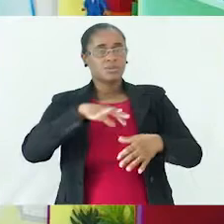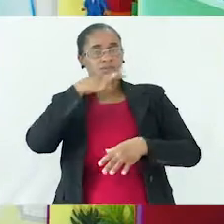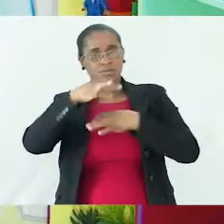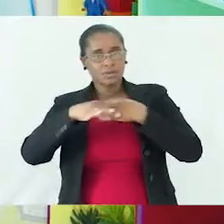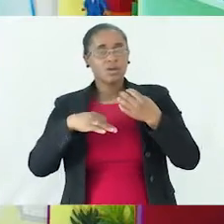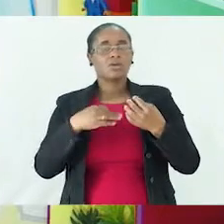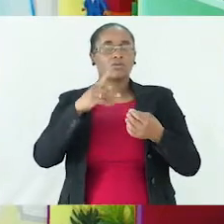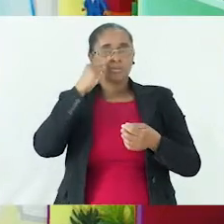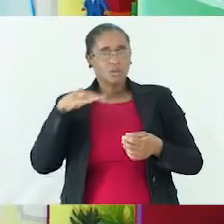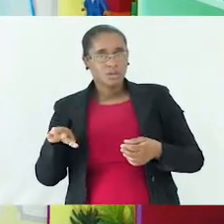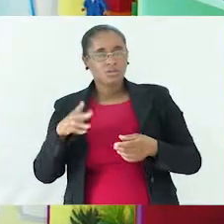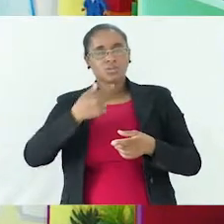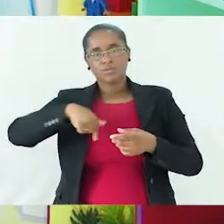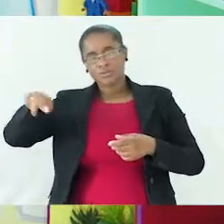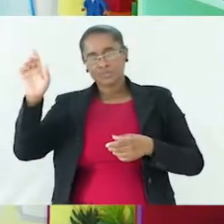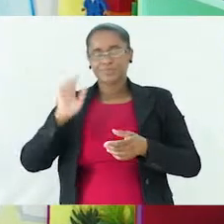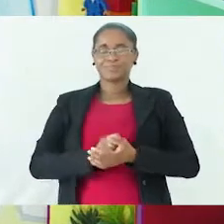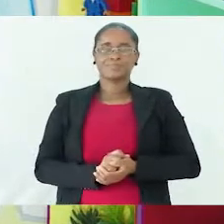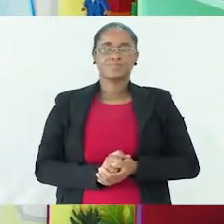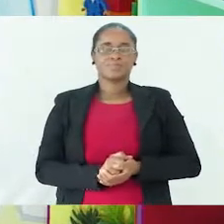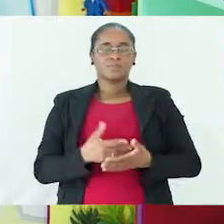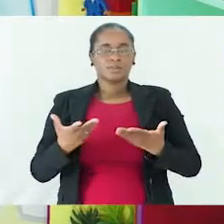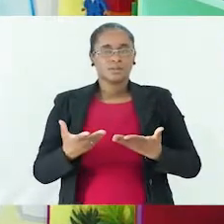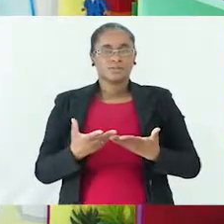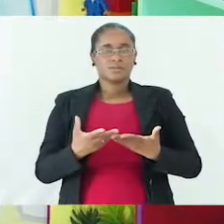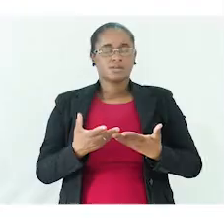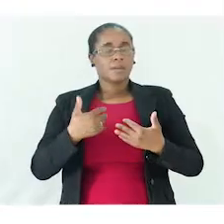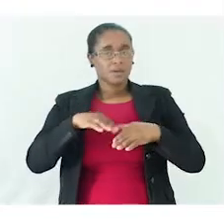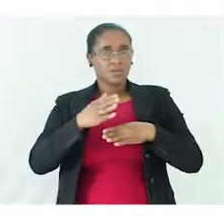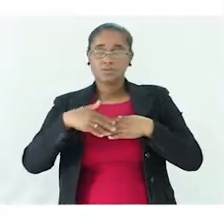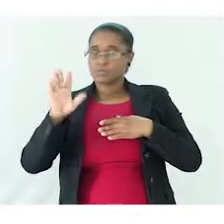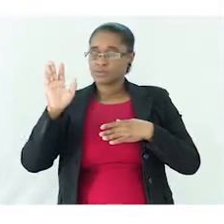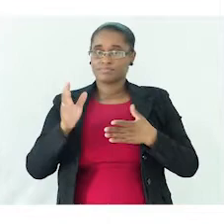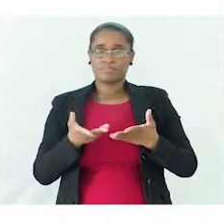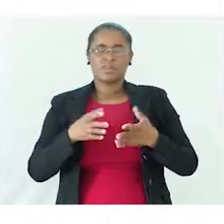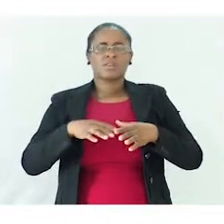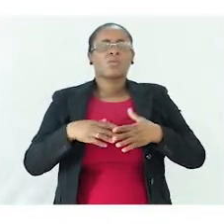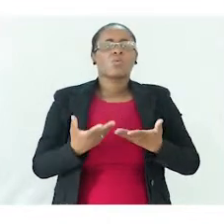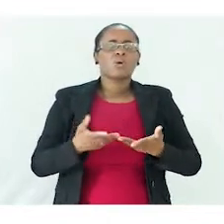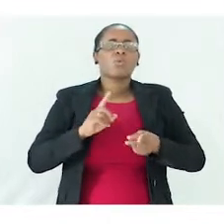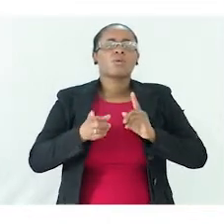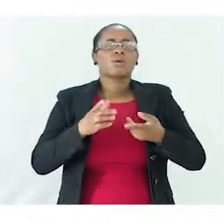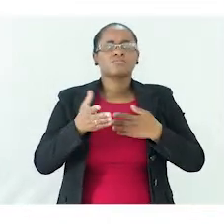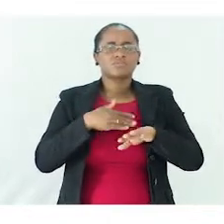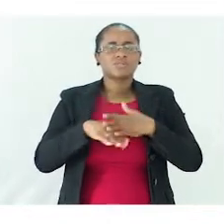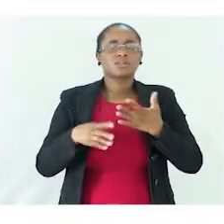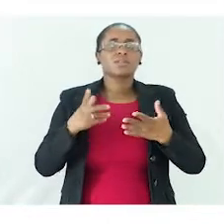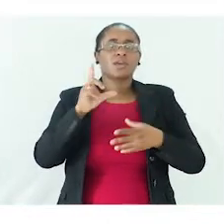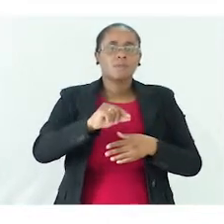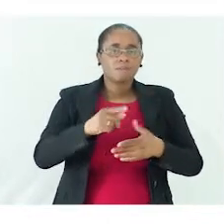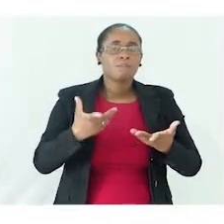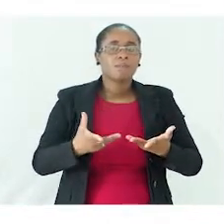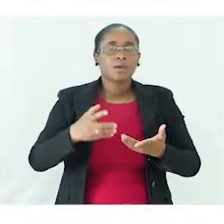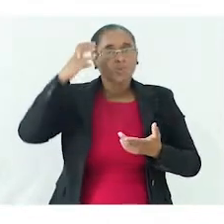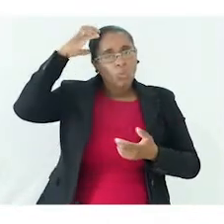Então, logo, de imediato, elas partiram. Qual foi a reação também imediata do